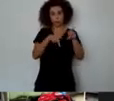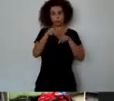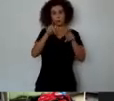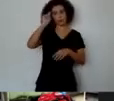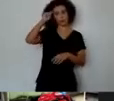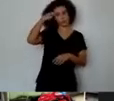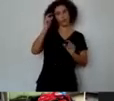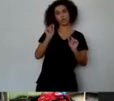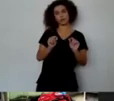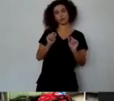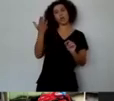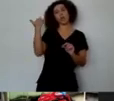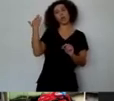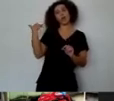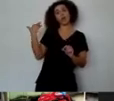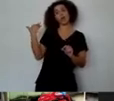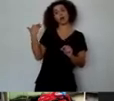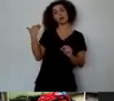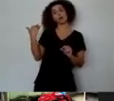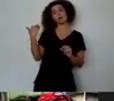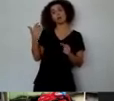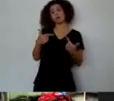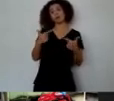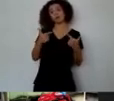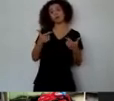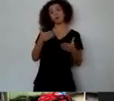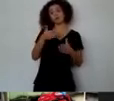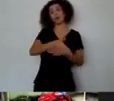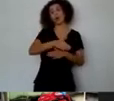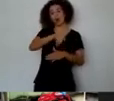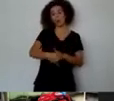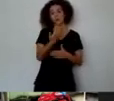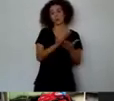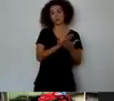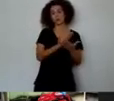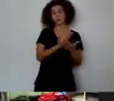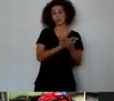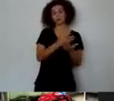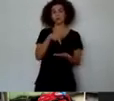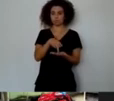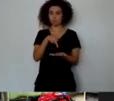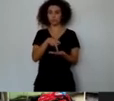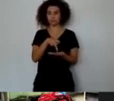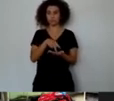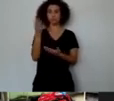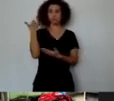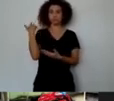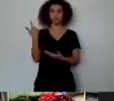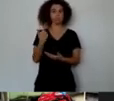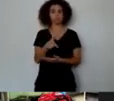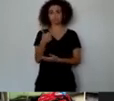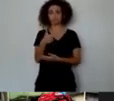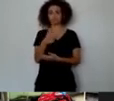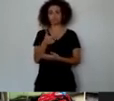que antigamente muitas pessoas não tinham acesso à educação. Sim, não temos, muitas pessoas não tiveram. Hoje